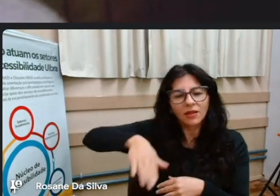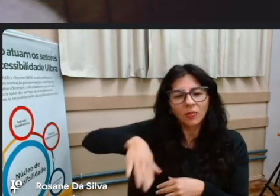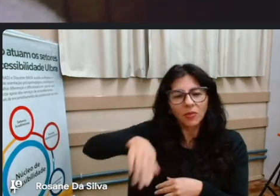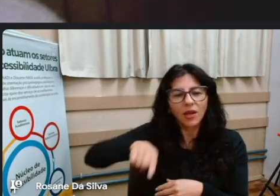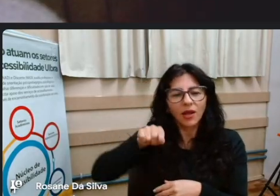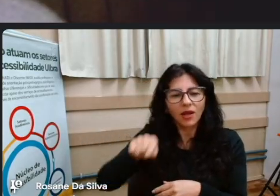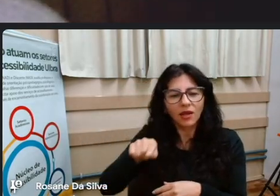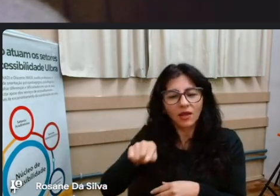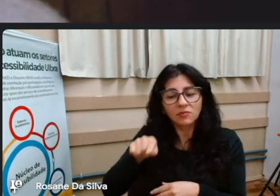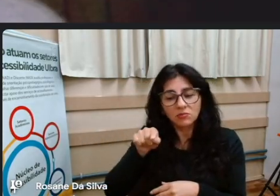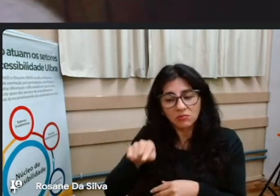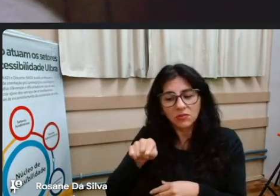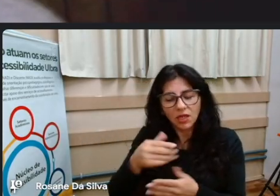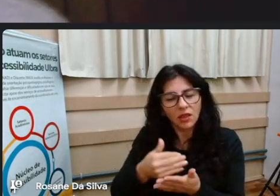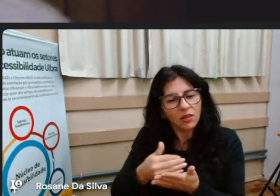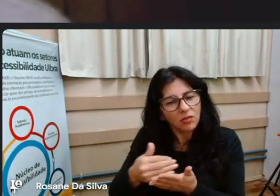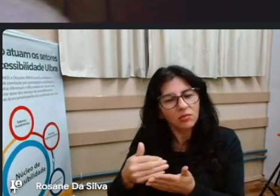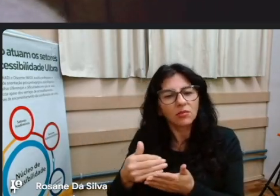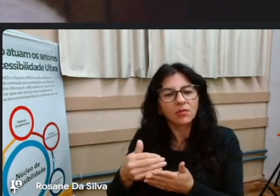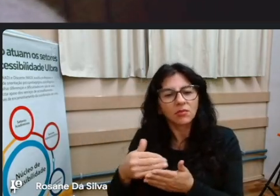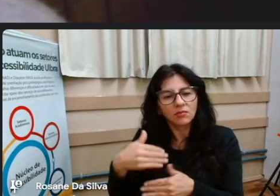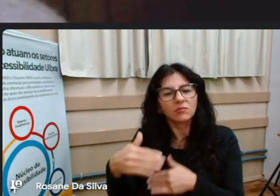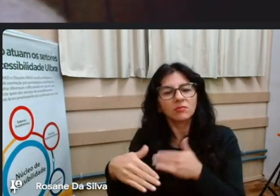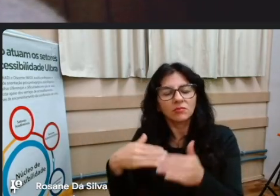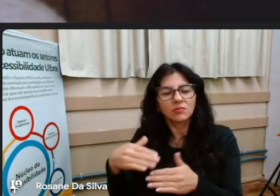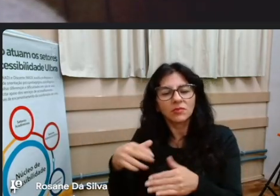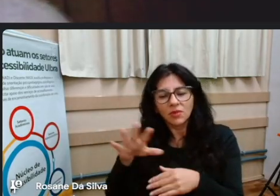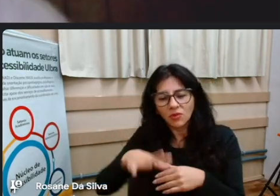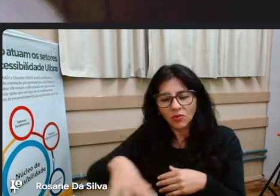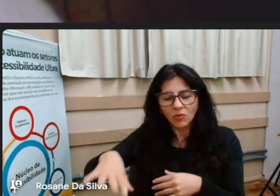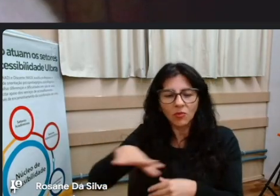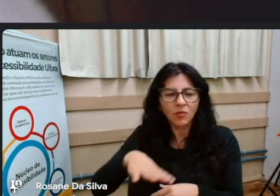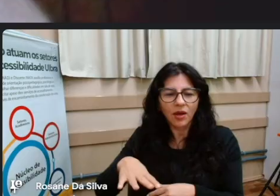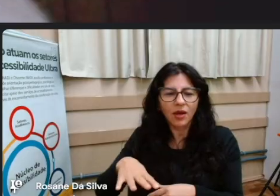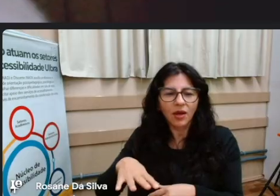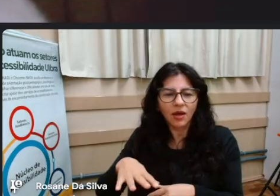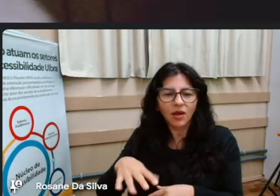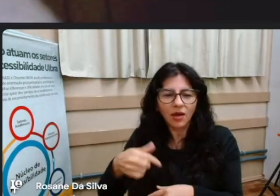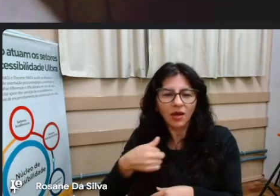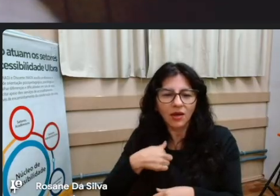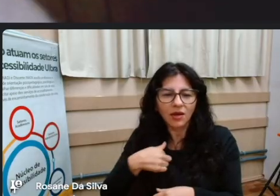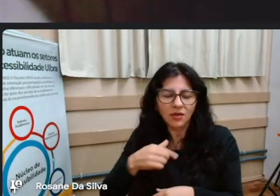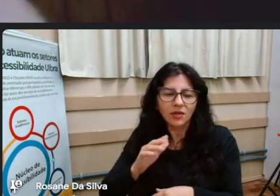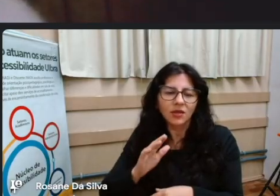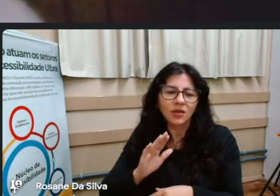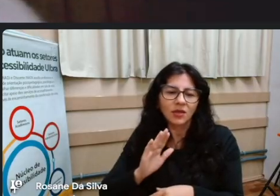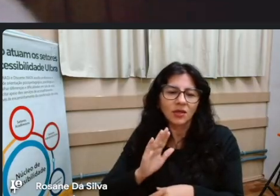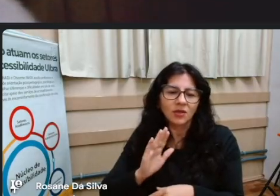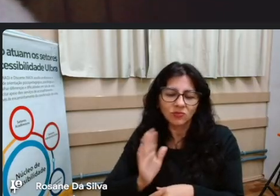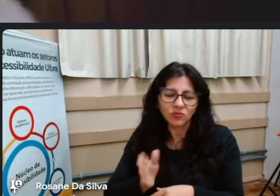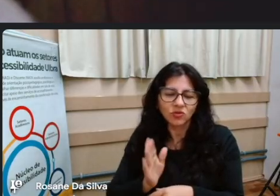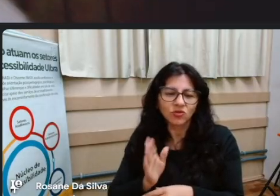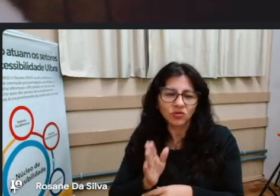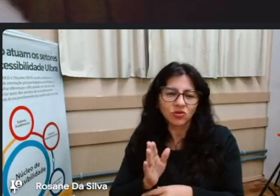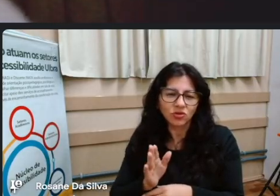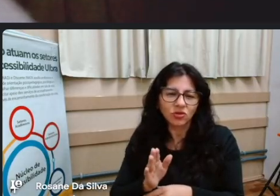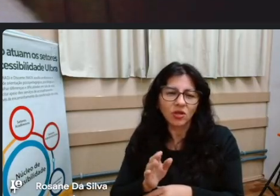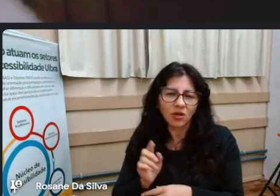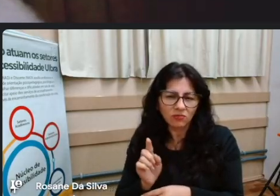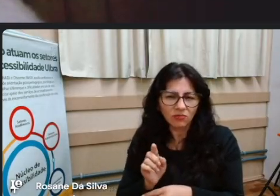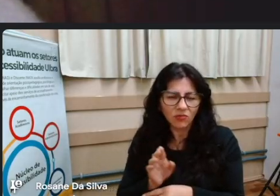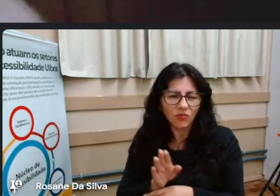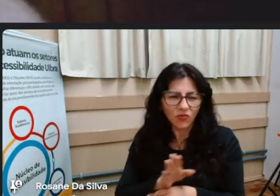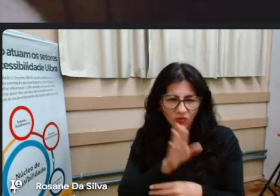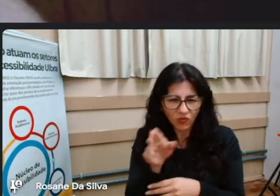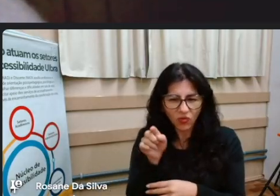eh Praiano litorâneo aqui né que tá entrando num num num espaço que eu como